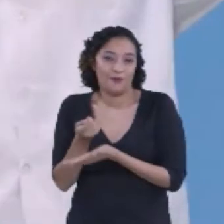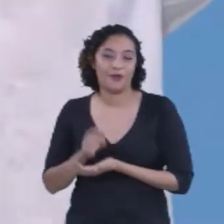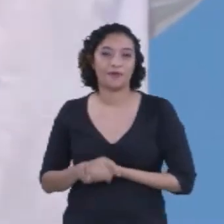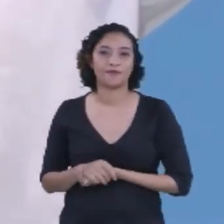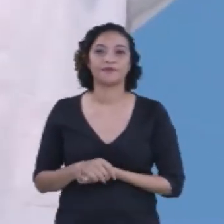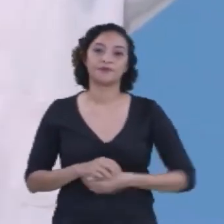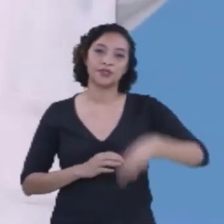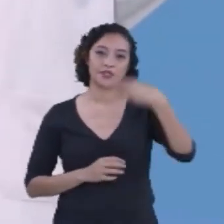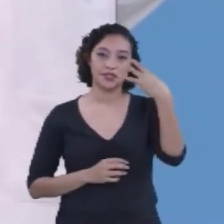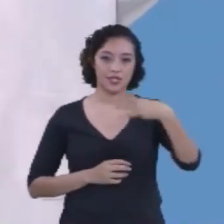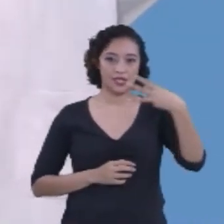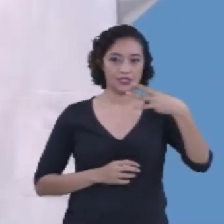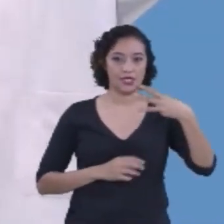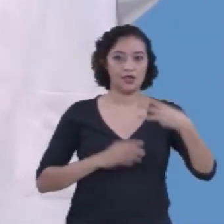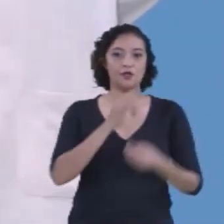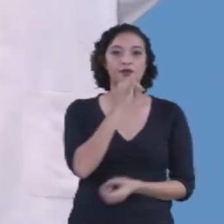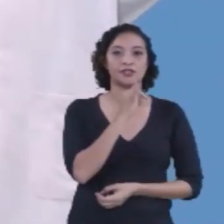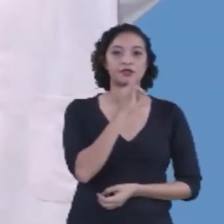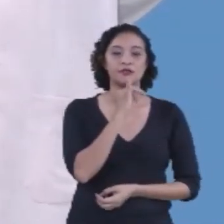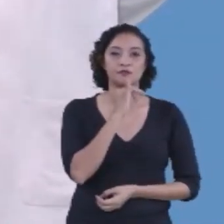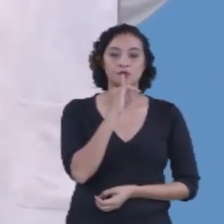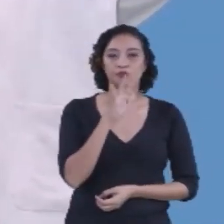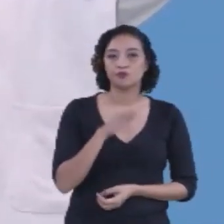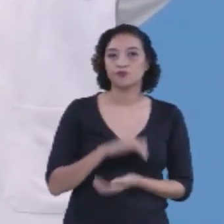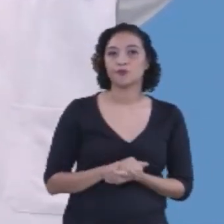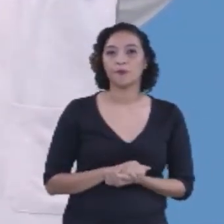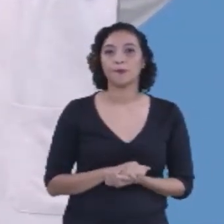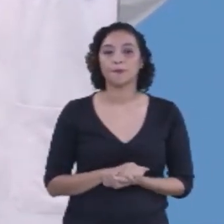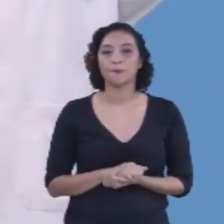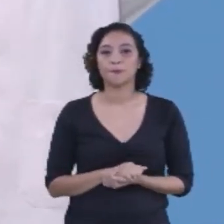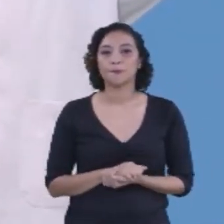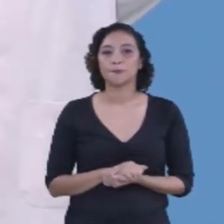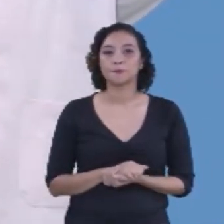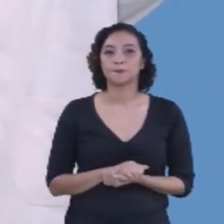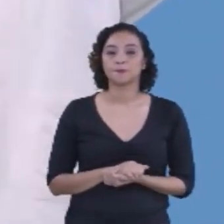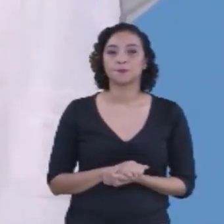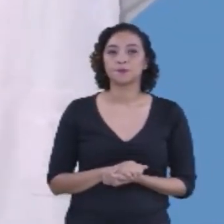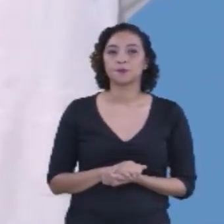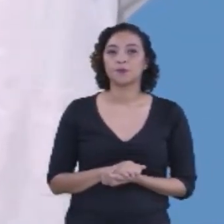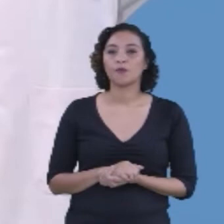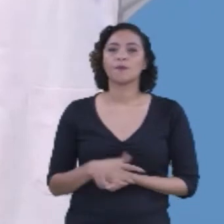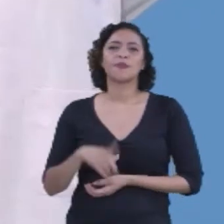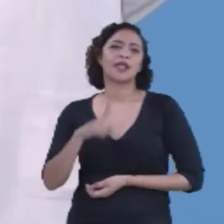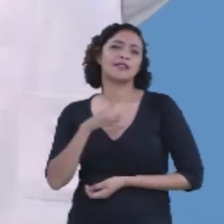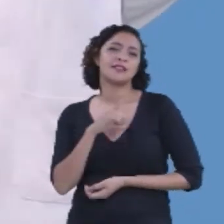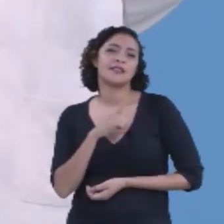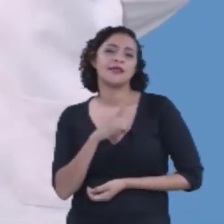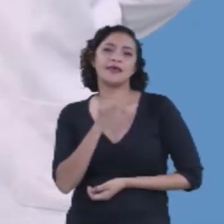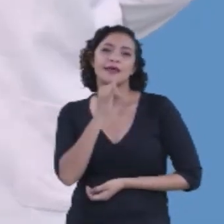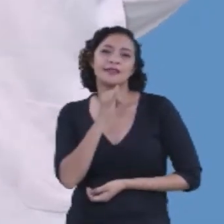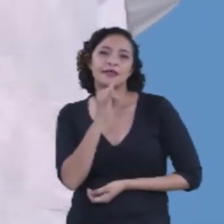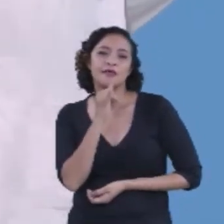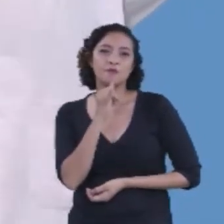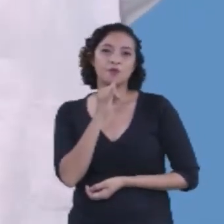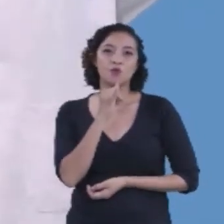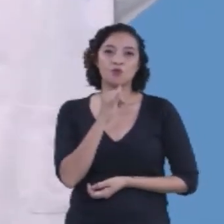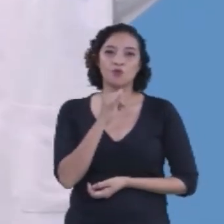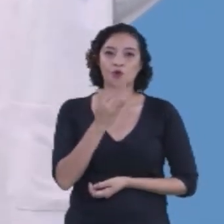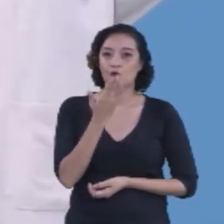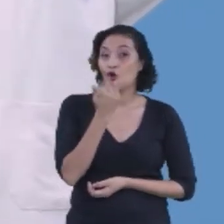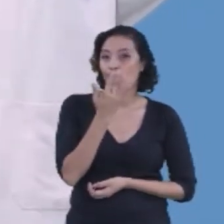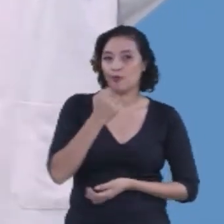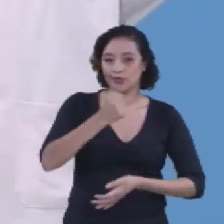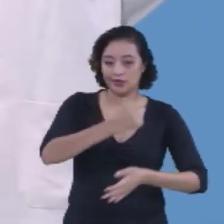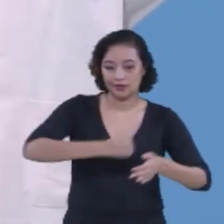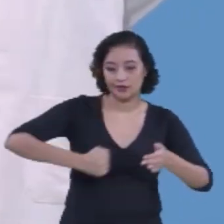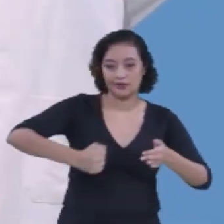exemplo aqui, não é? Olha só, vamos supor aí, para realizar adequadamente uma comida, né? Você quer fazer aí um almoço